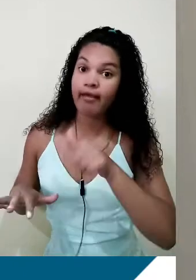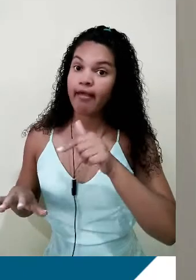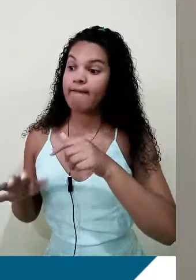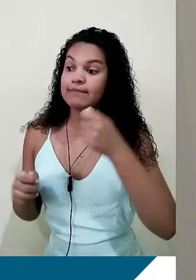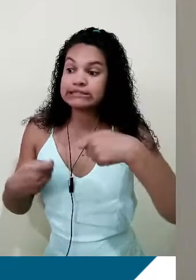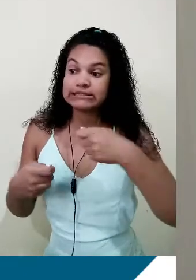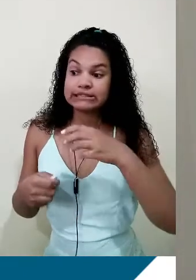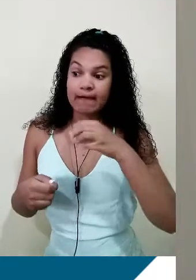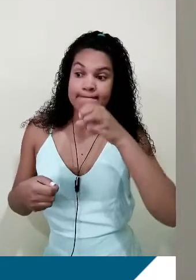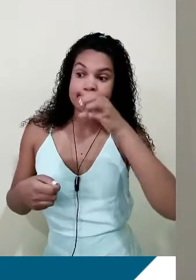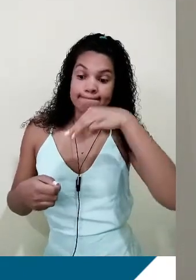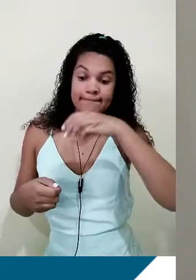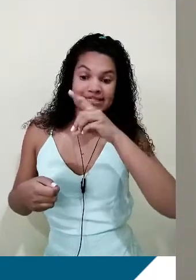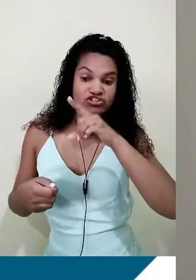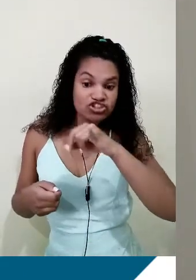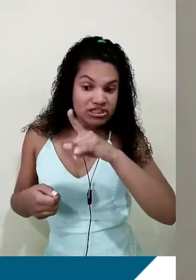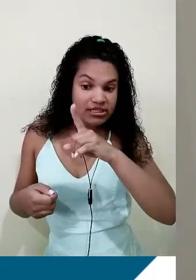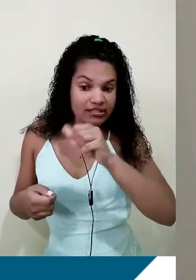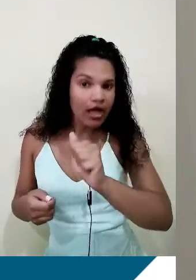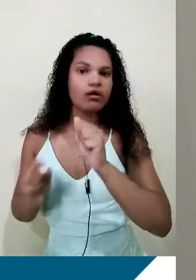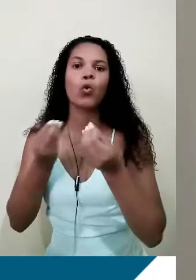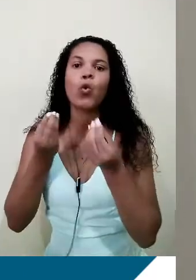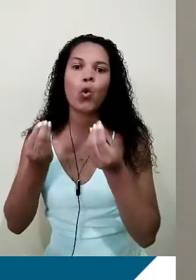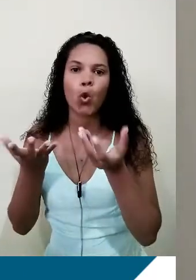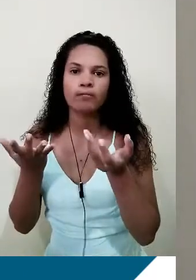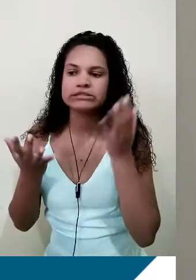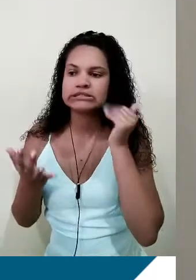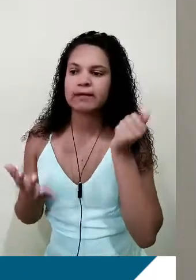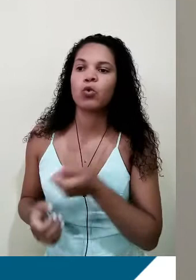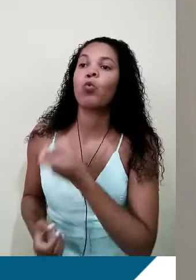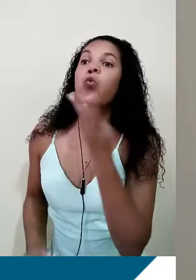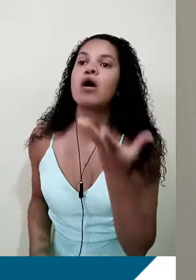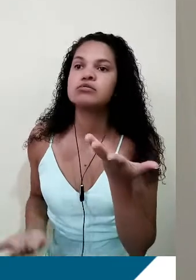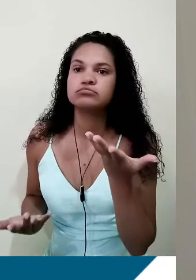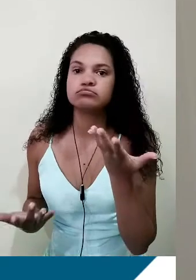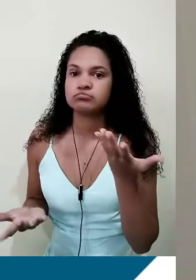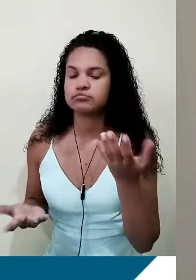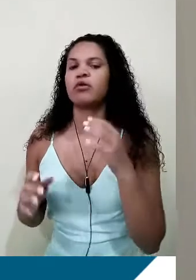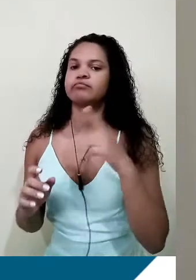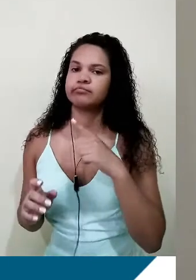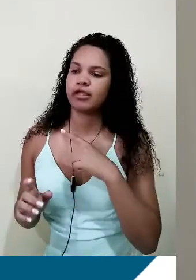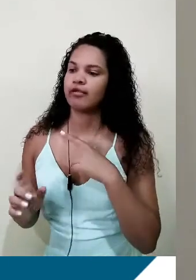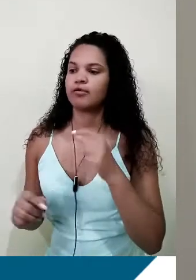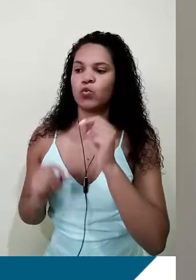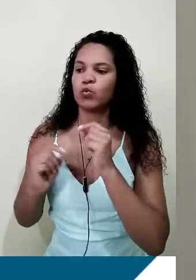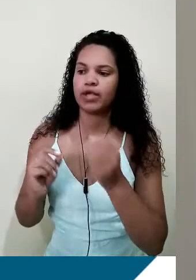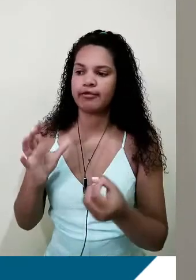fazer estudos e comparar resultados. Daí surgem as chamadas